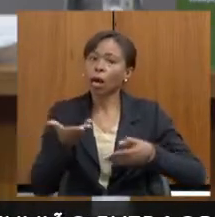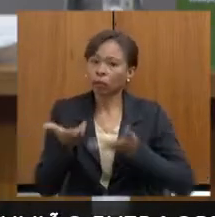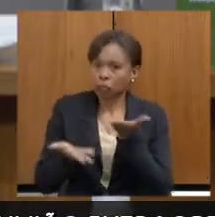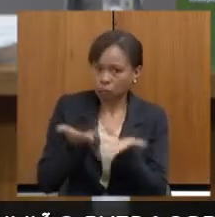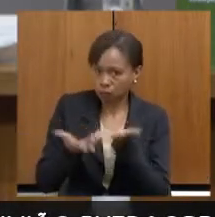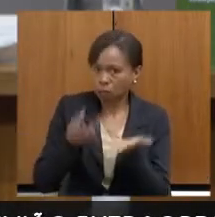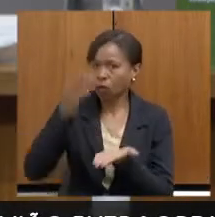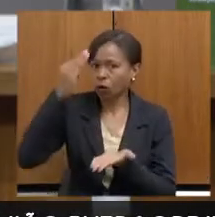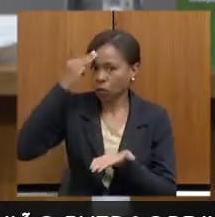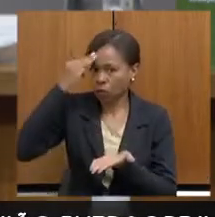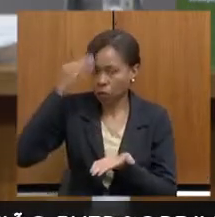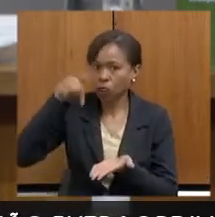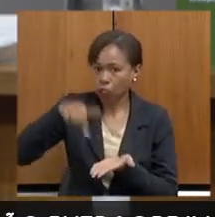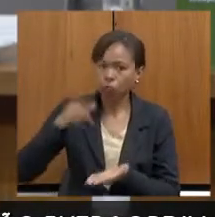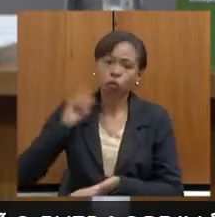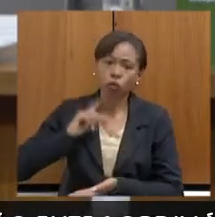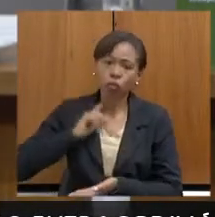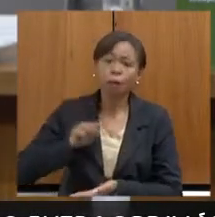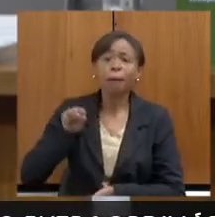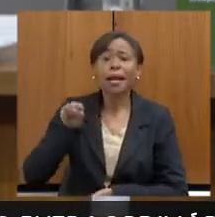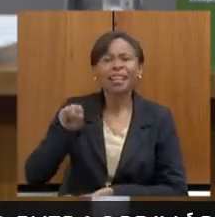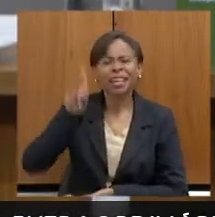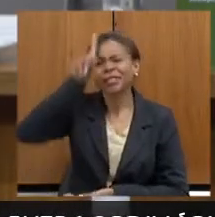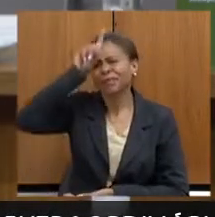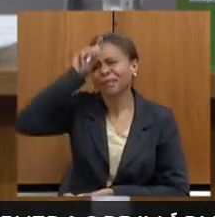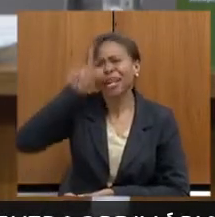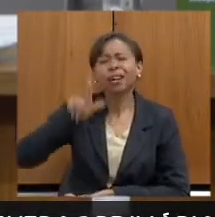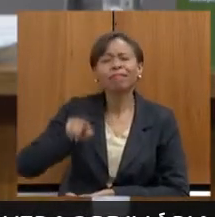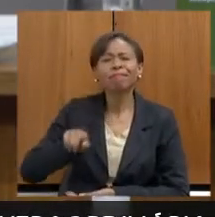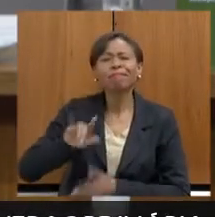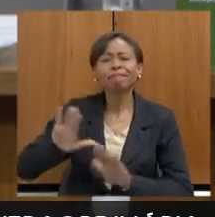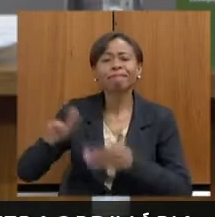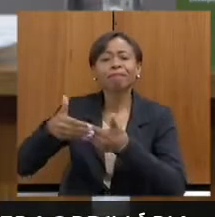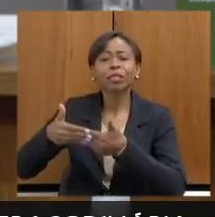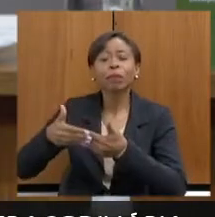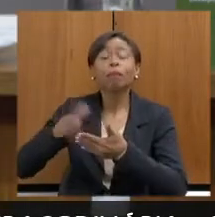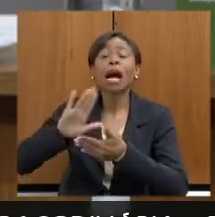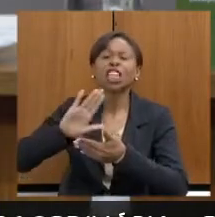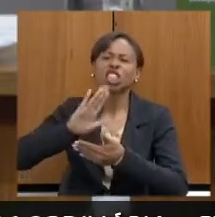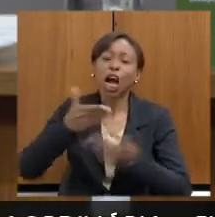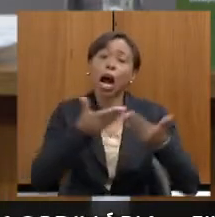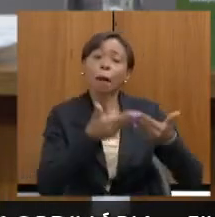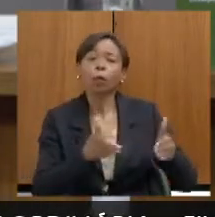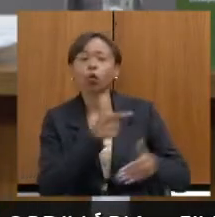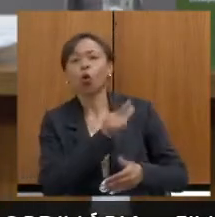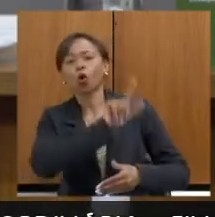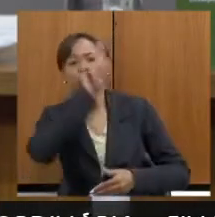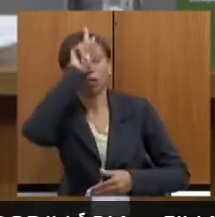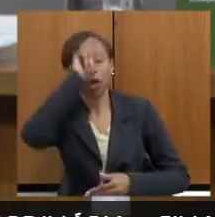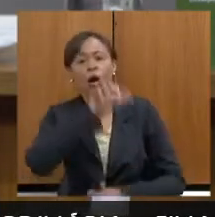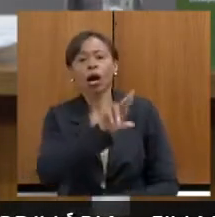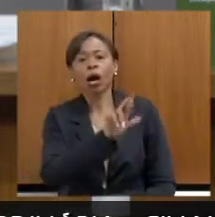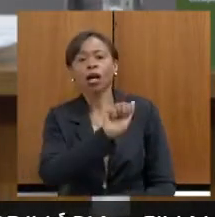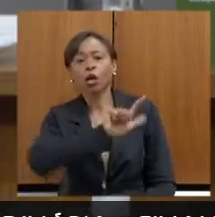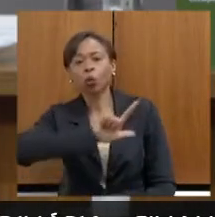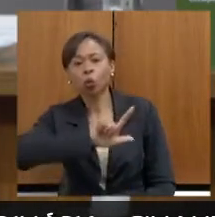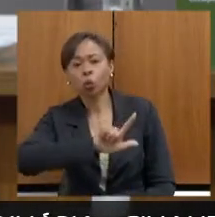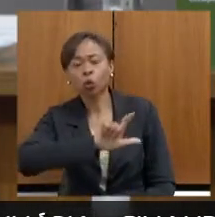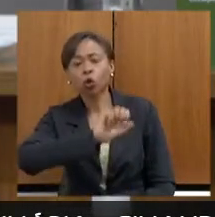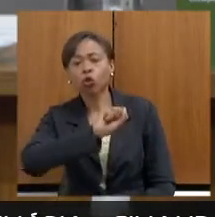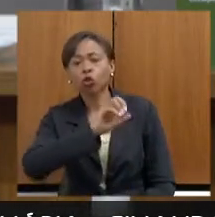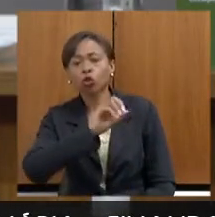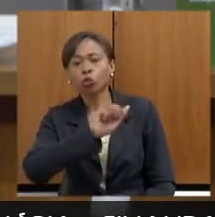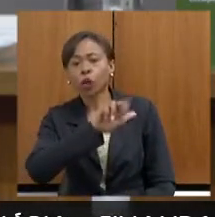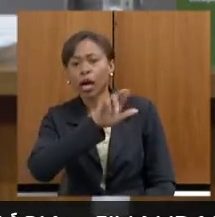e o fechamento do Galo a gente ampliou leitos no Raul e para compensar então Raul Soares saiu de 76 para